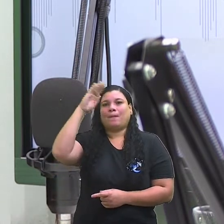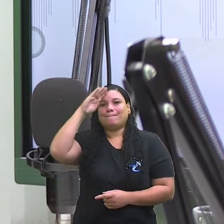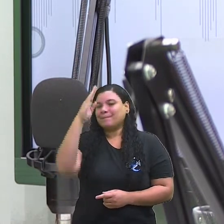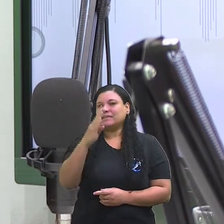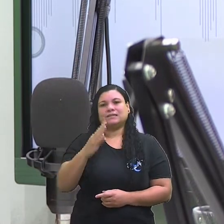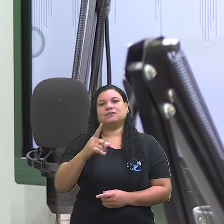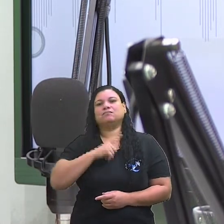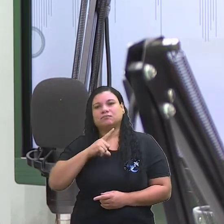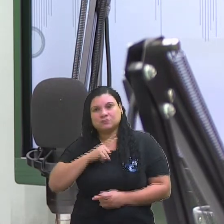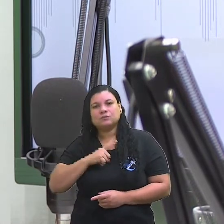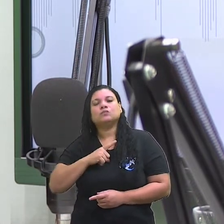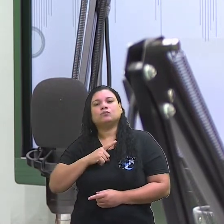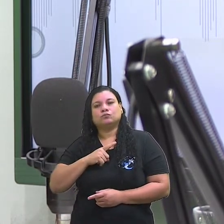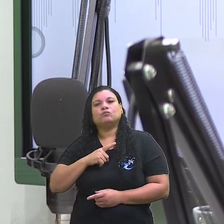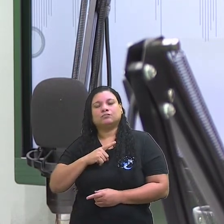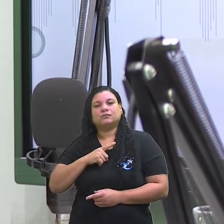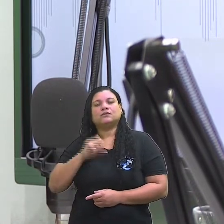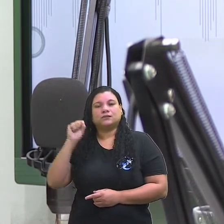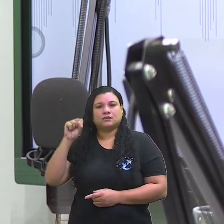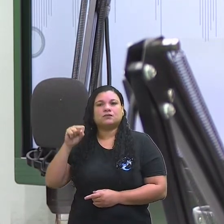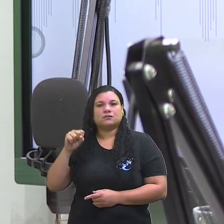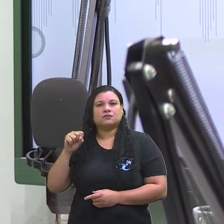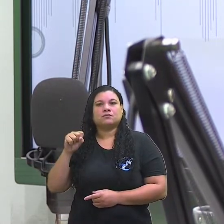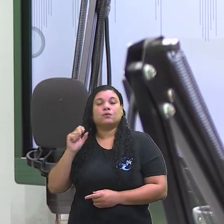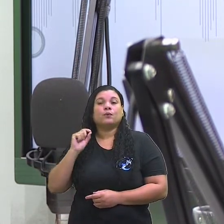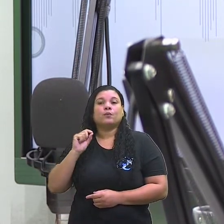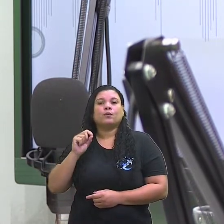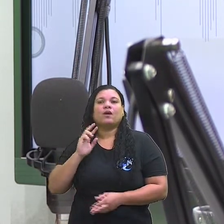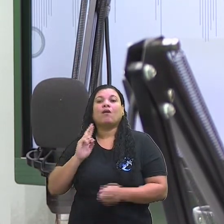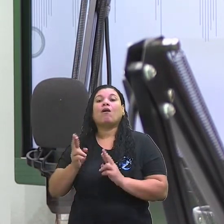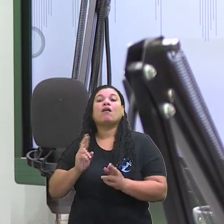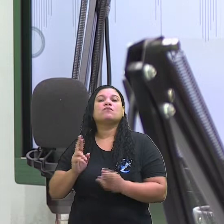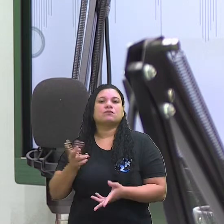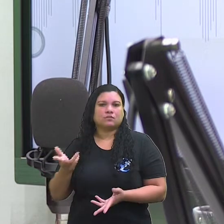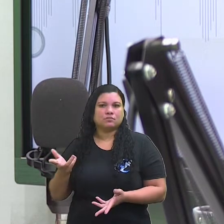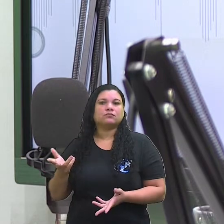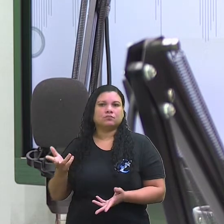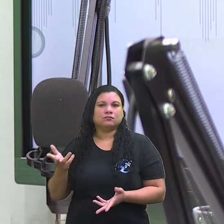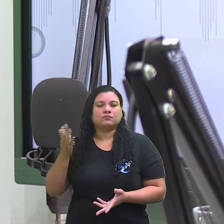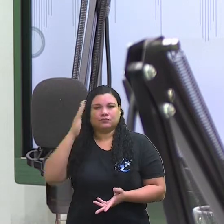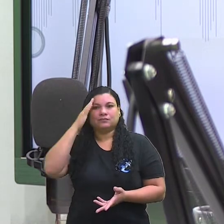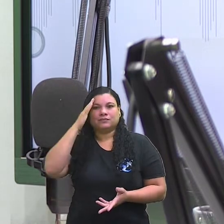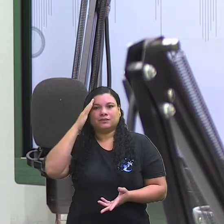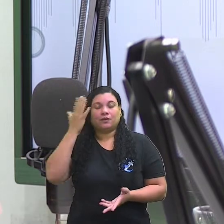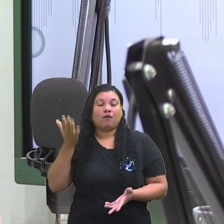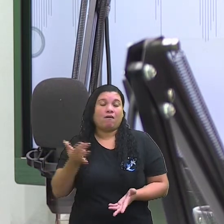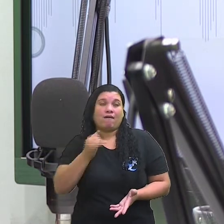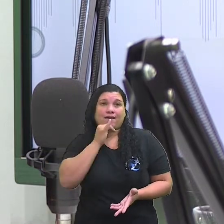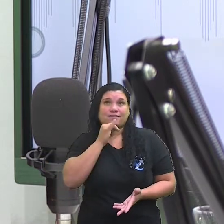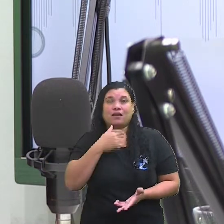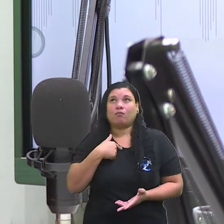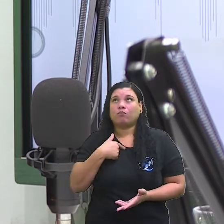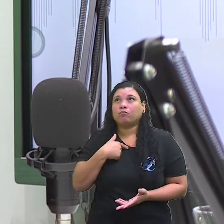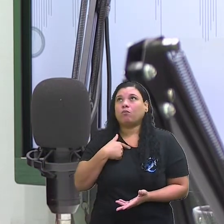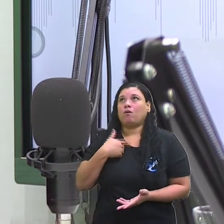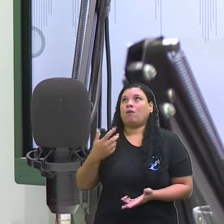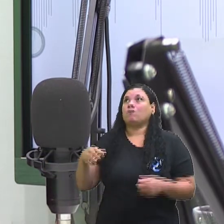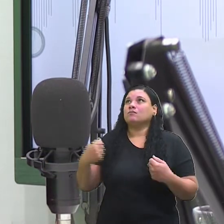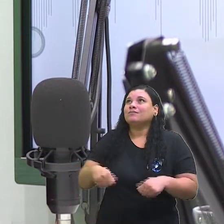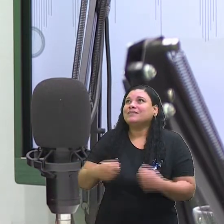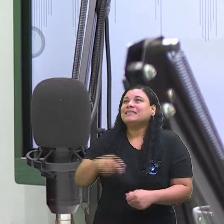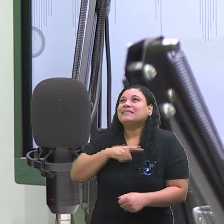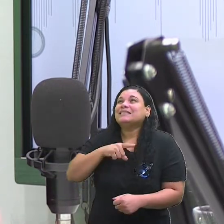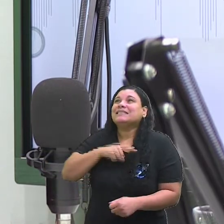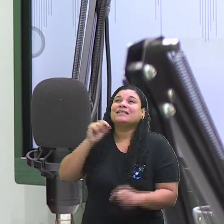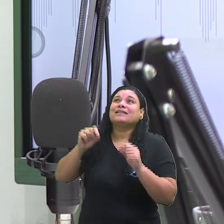eu procurei ter o quê? Um relacionamento com as minhas filhas. Um relacionamento de modo tal